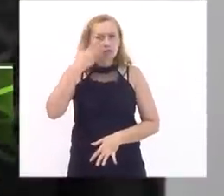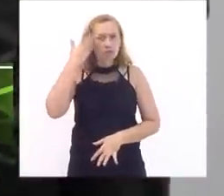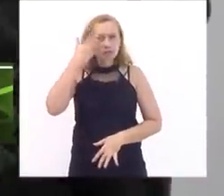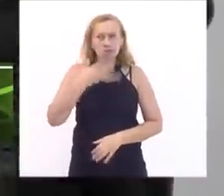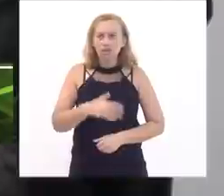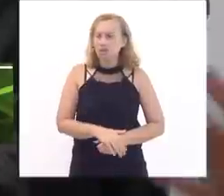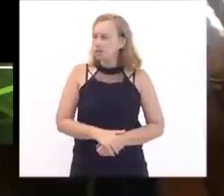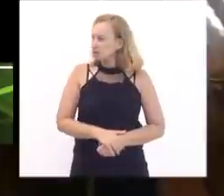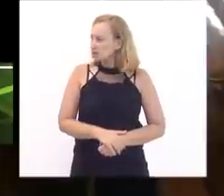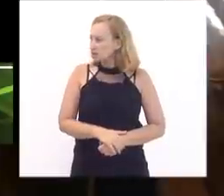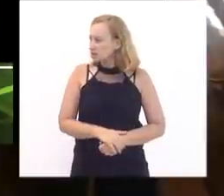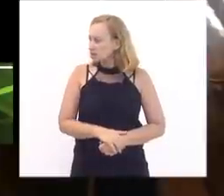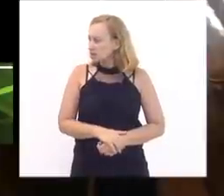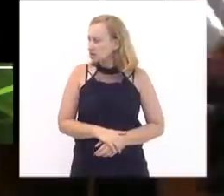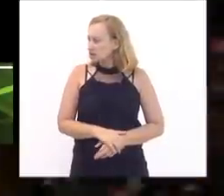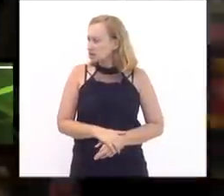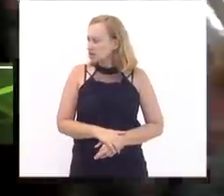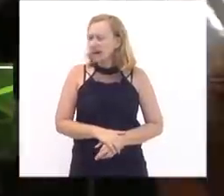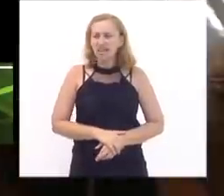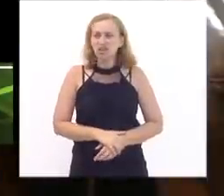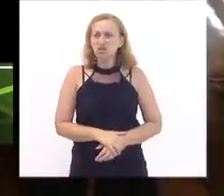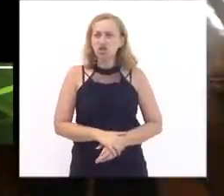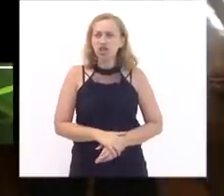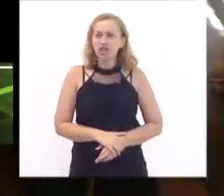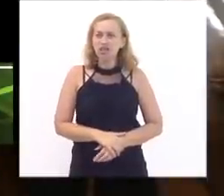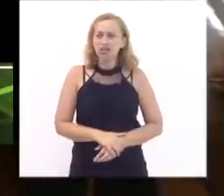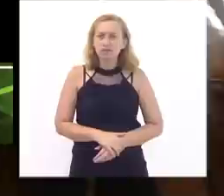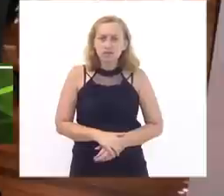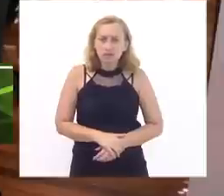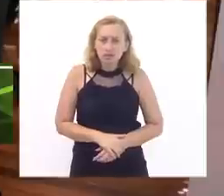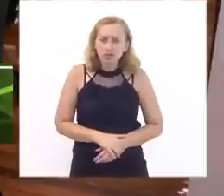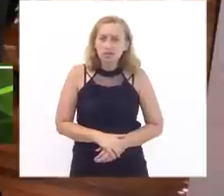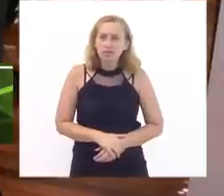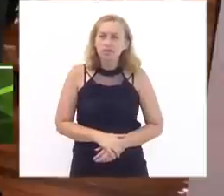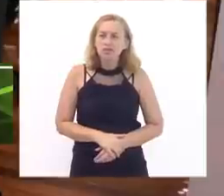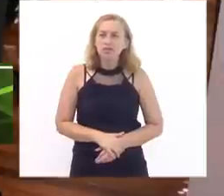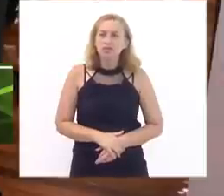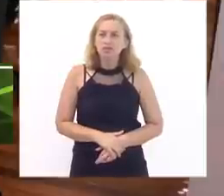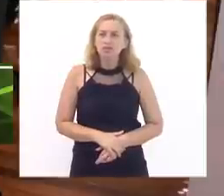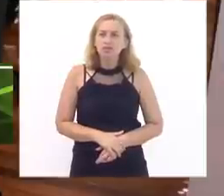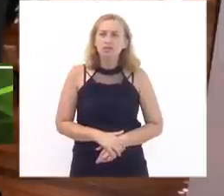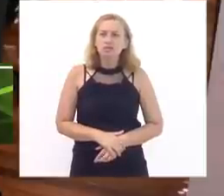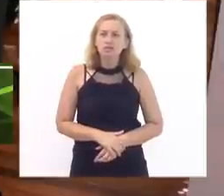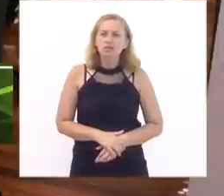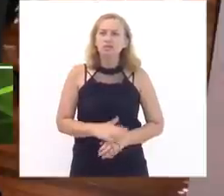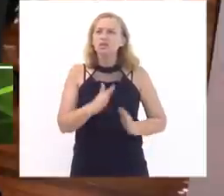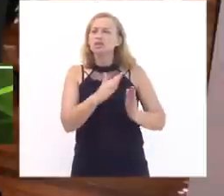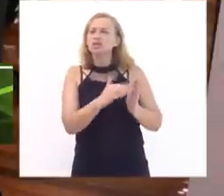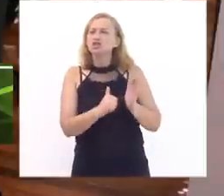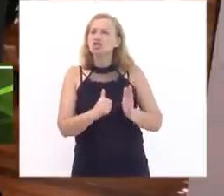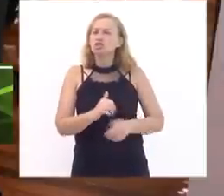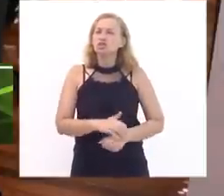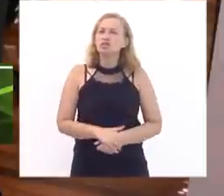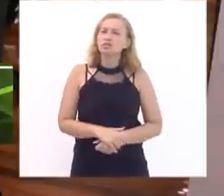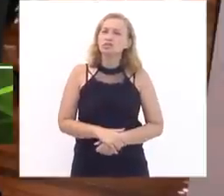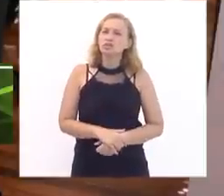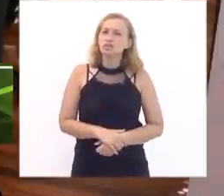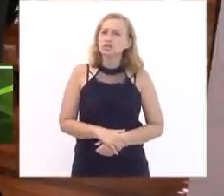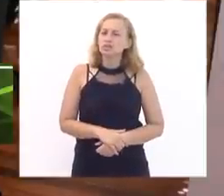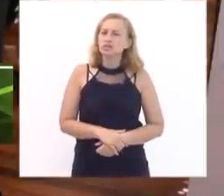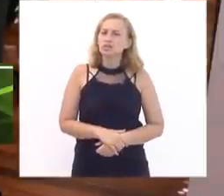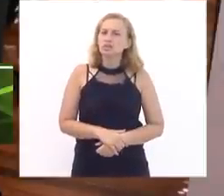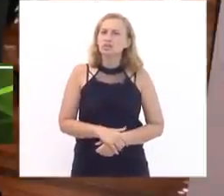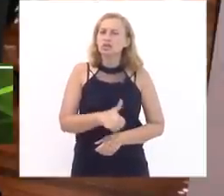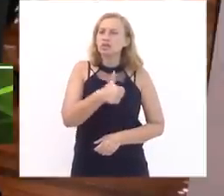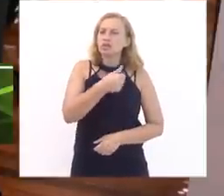Só para a gente pegar logo a mensagem. Mensagem número. Está Está retirando.